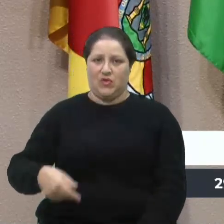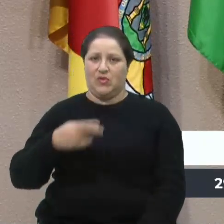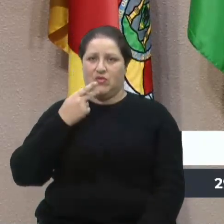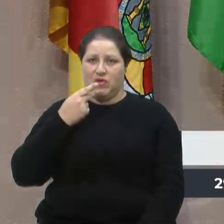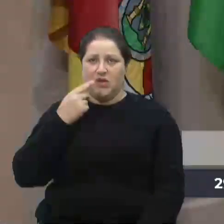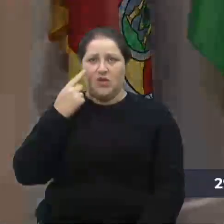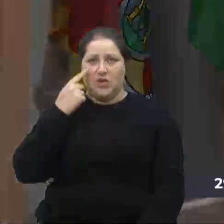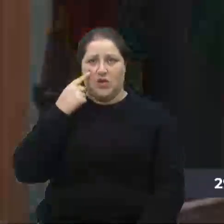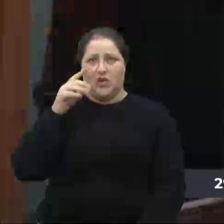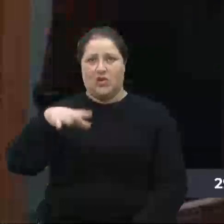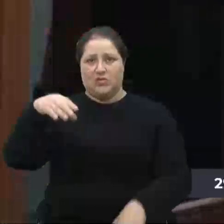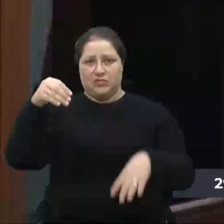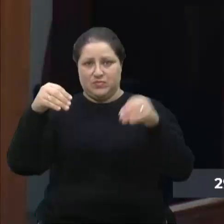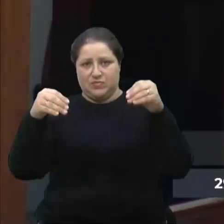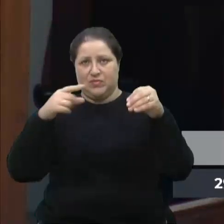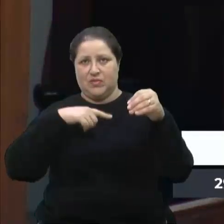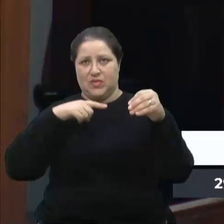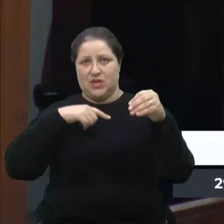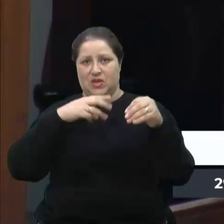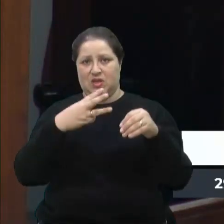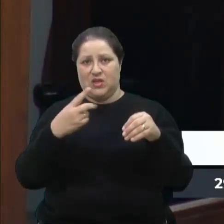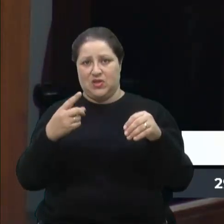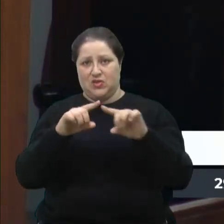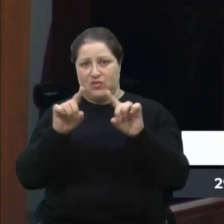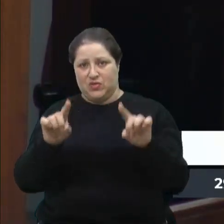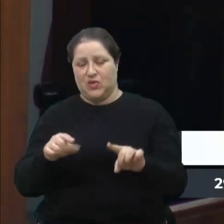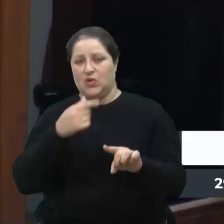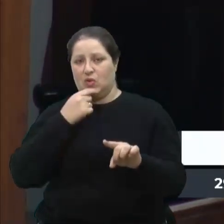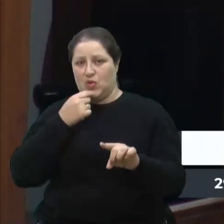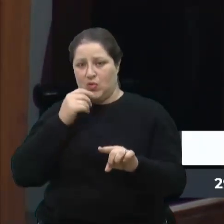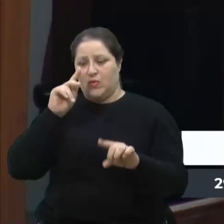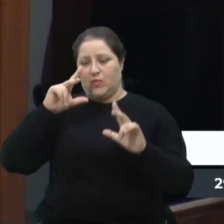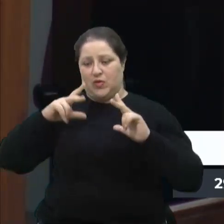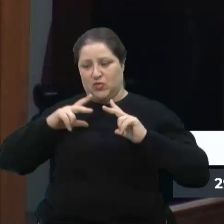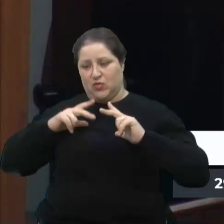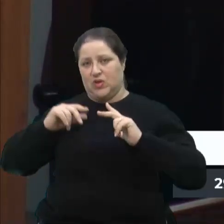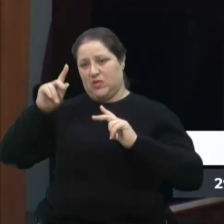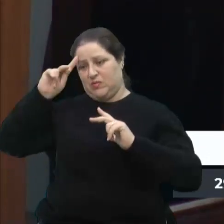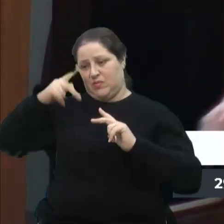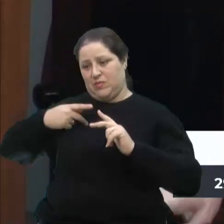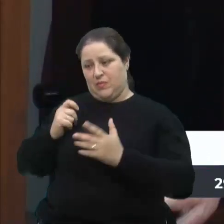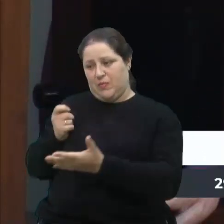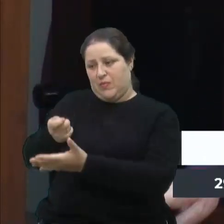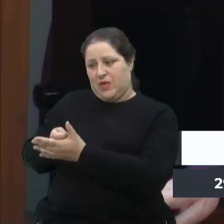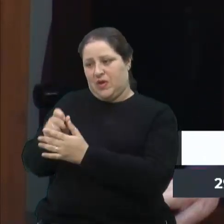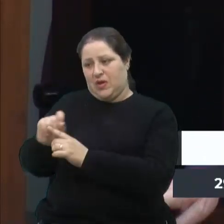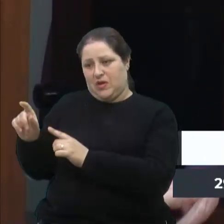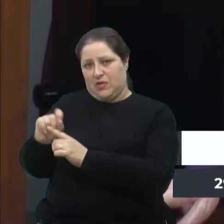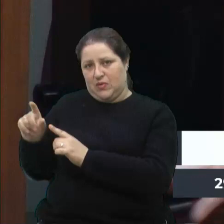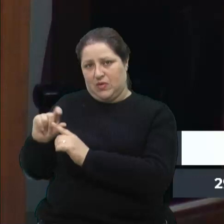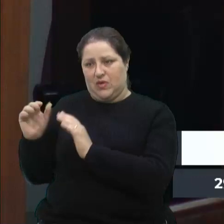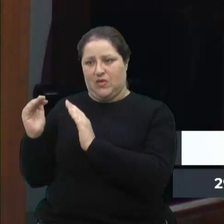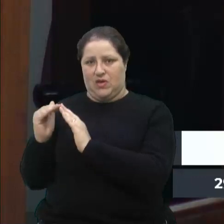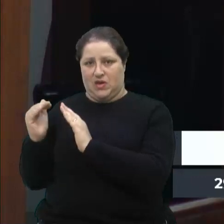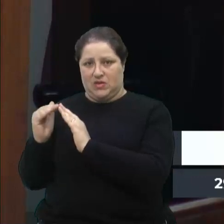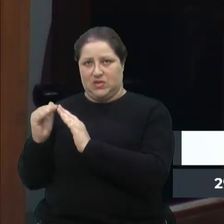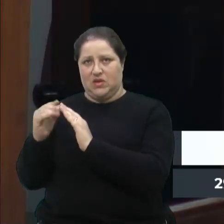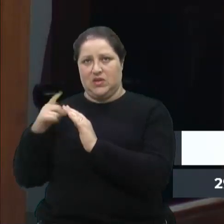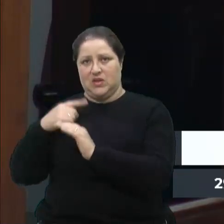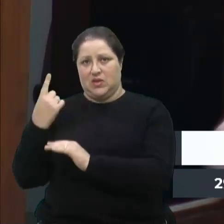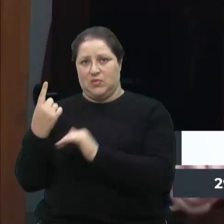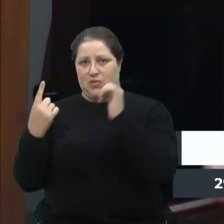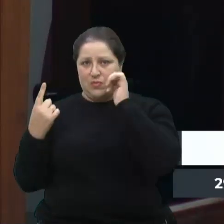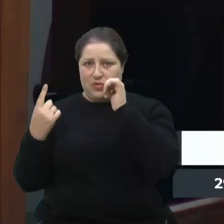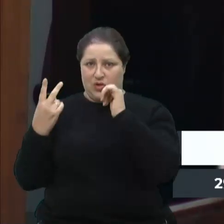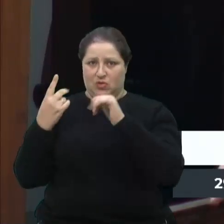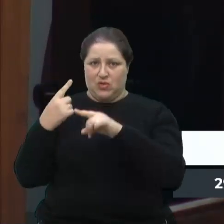eu vou morar na minha casa alugada e paga por mim. Hoje ele alugou uma casa para ele morar, ele paga com o dinheiro dele. E ele tem uma diarista que vai